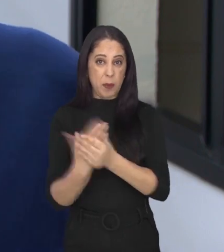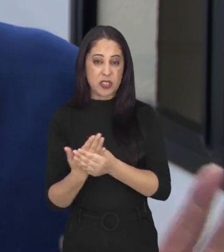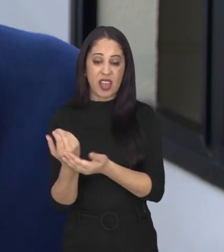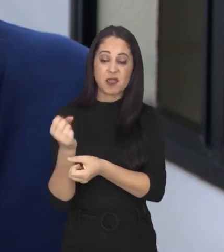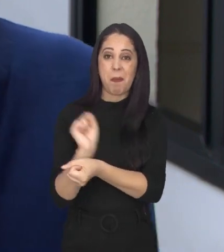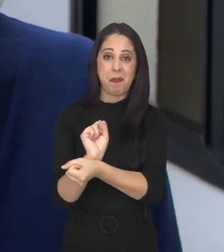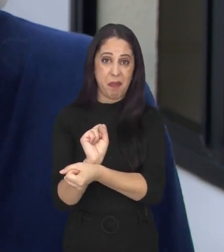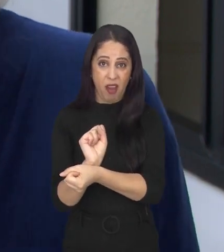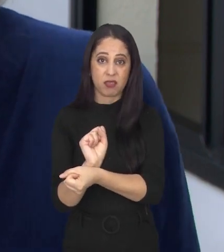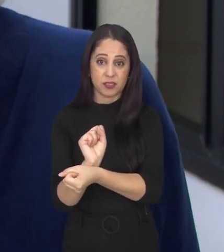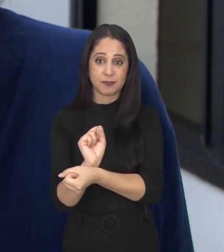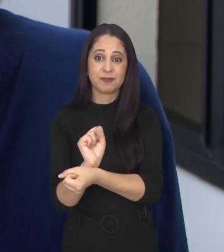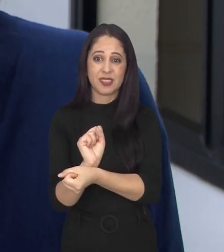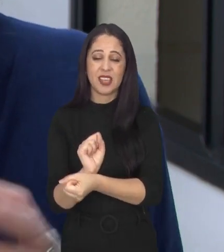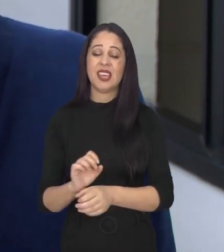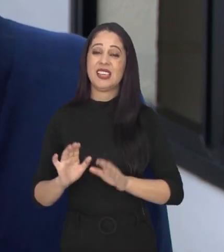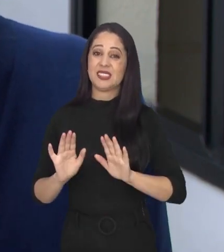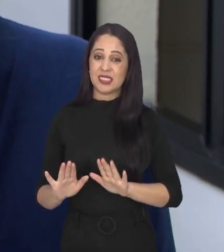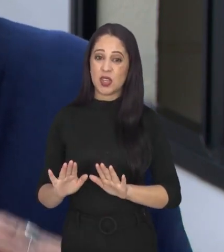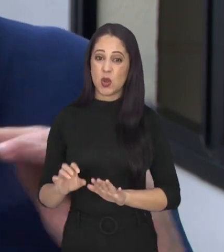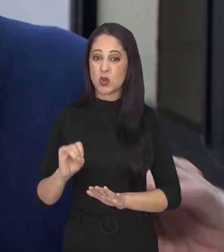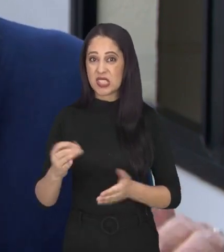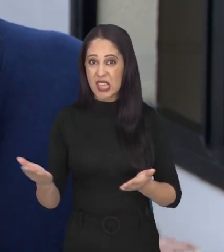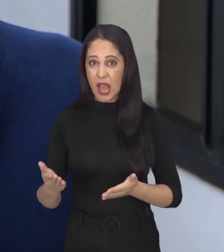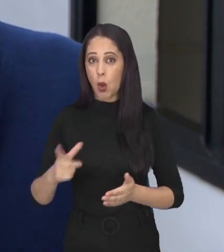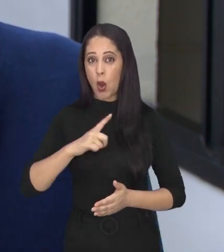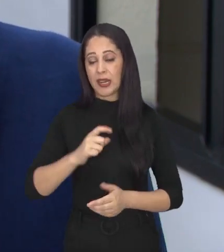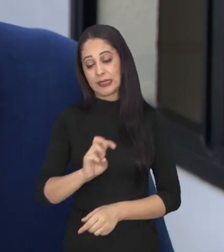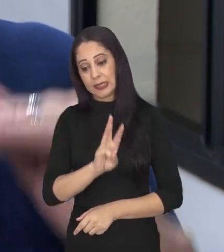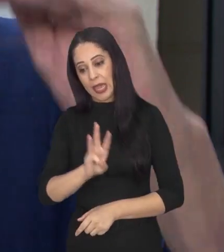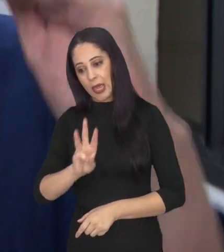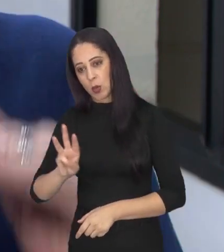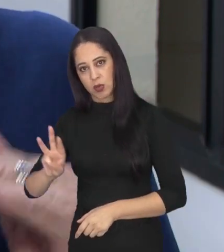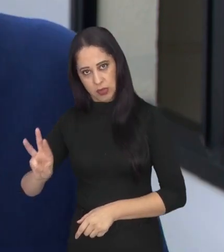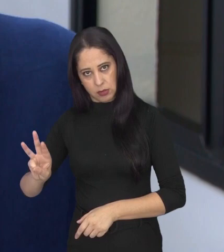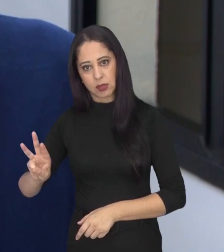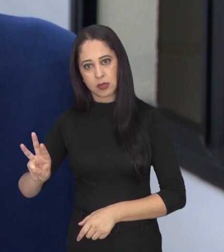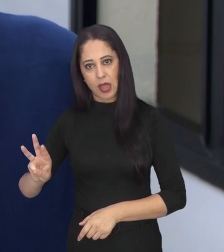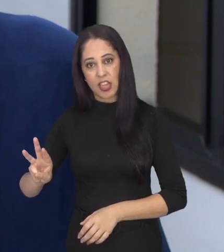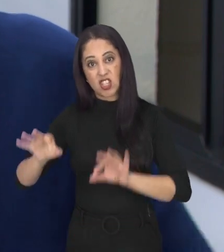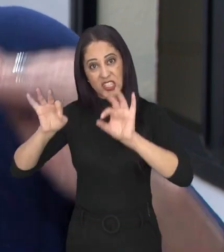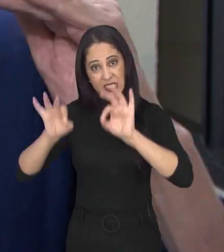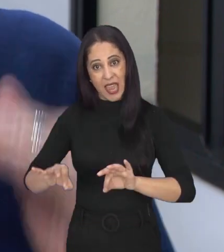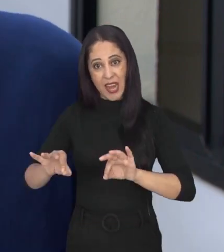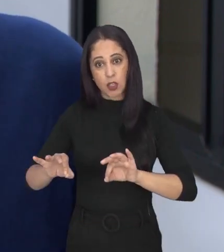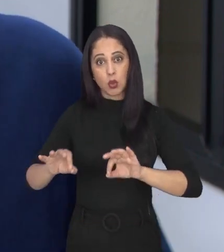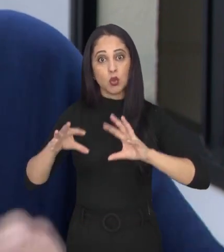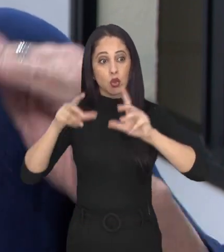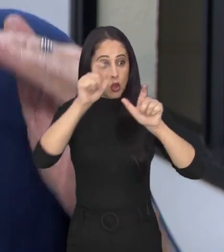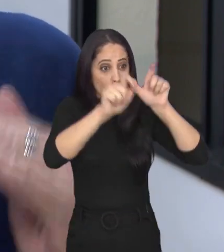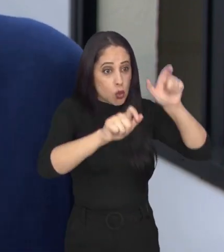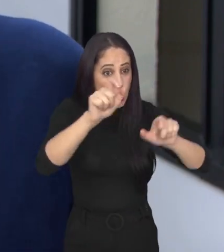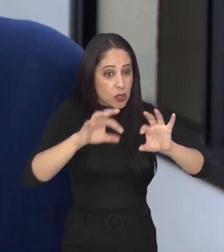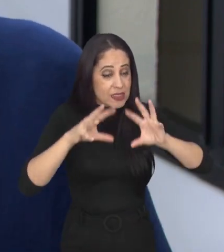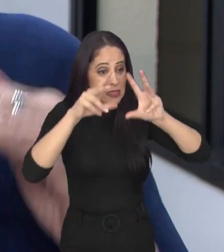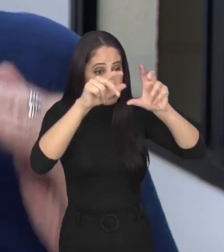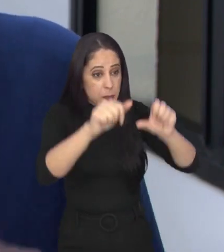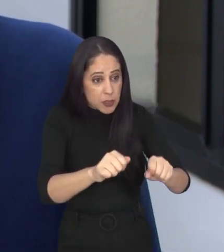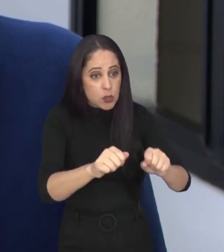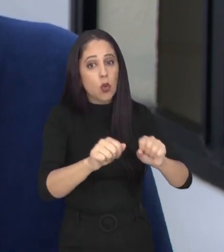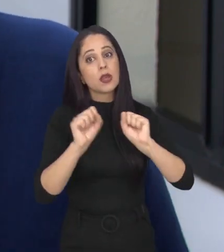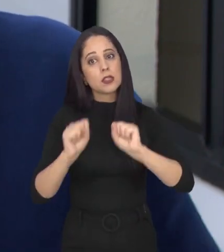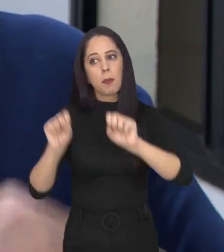parado, está parado lá. Então aí com esse portal de transparência, todas as pessoas que estão em processo